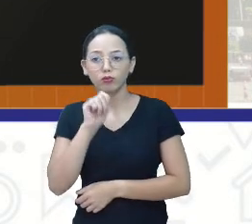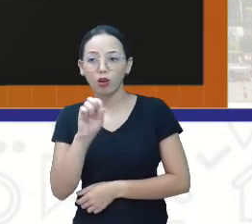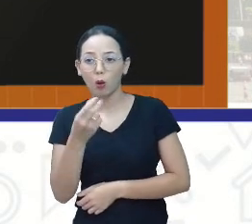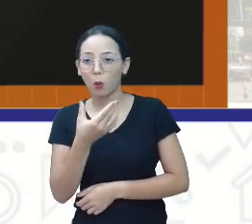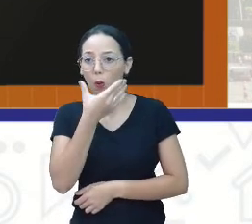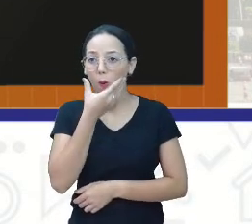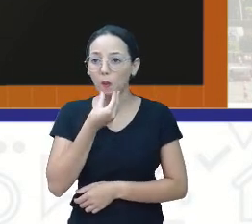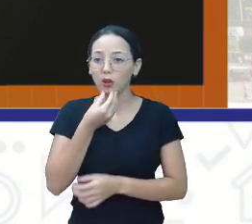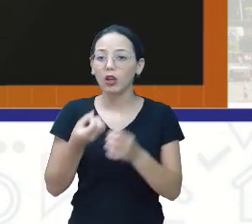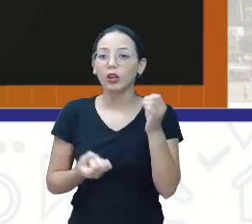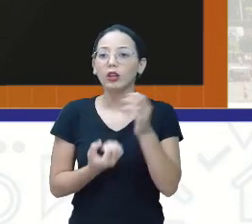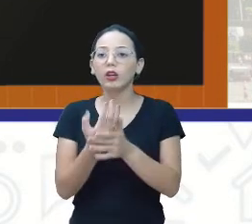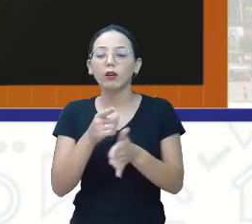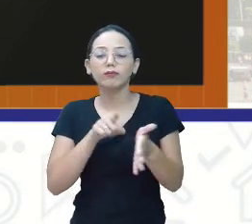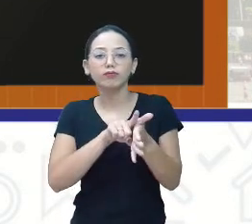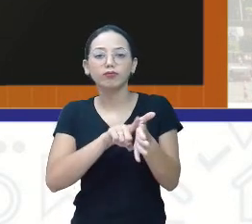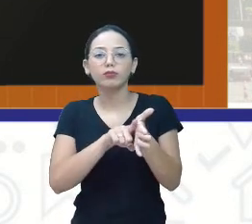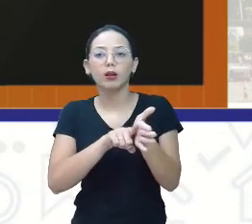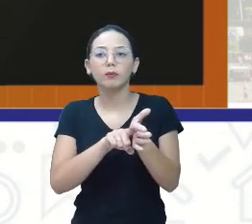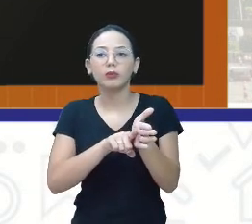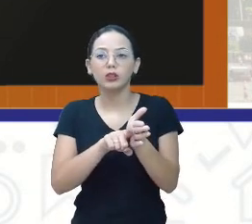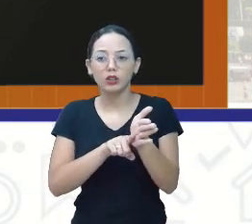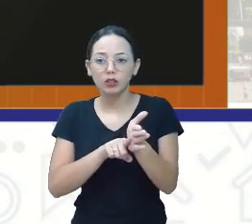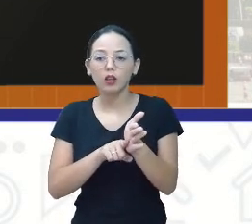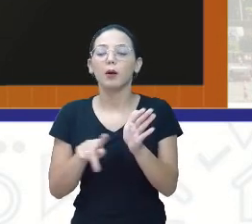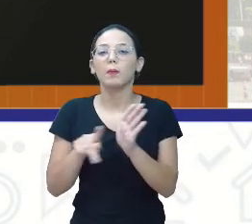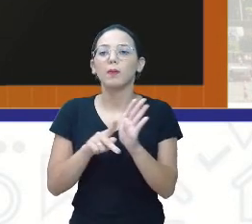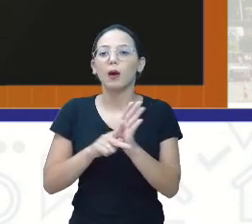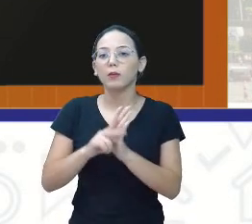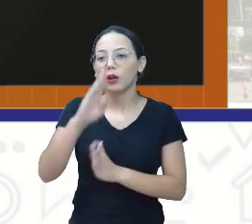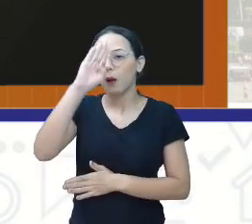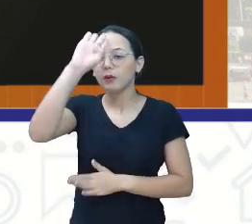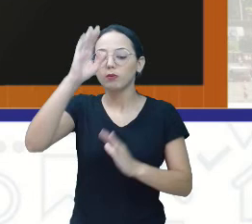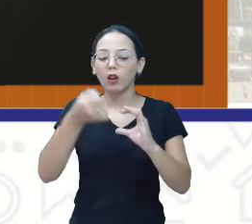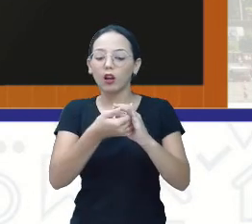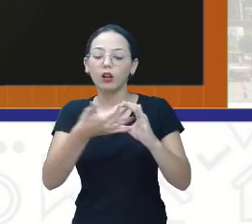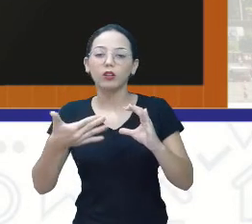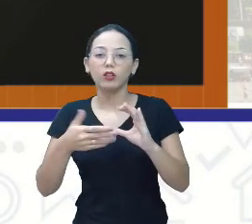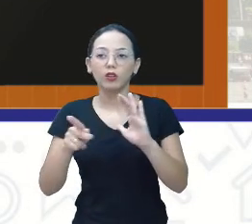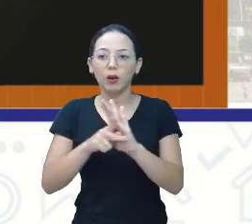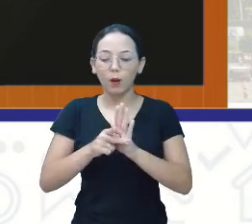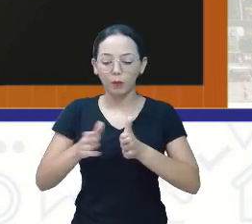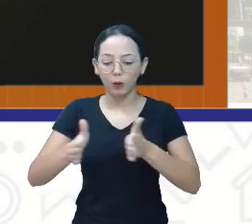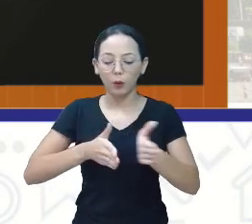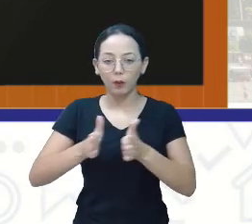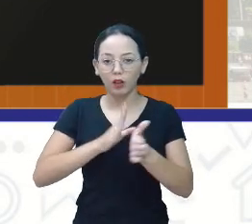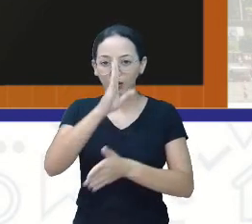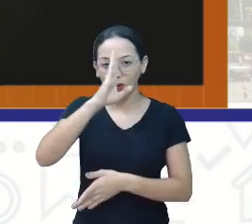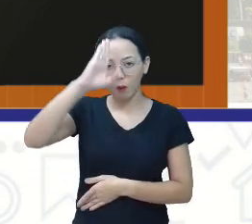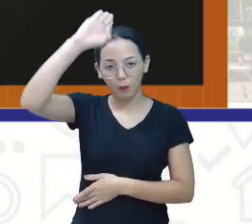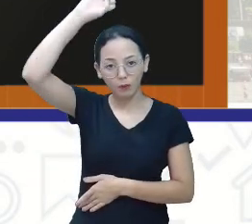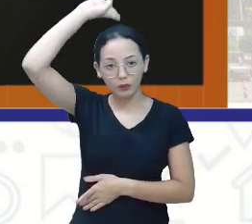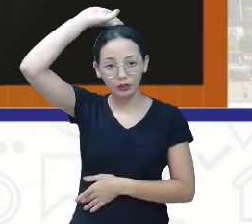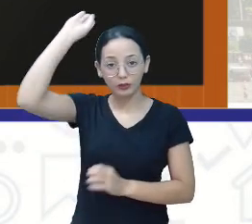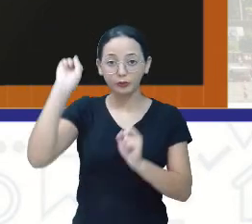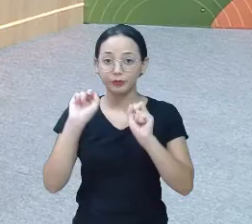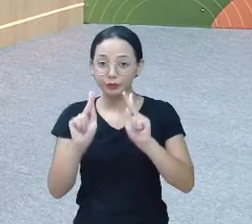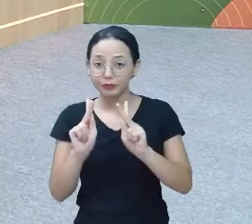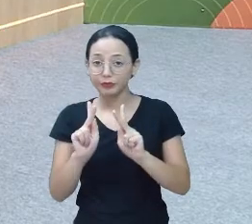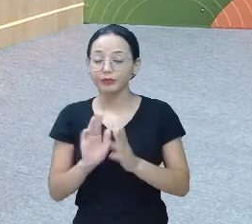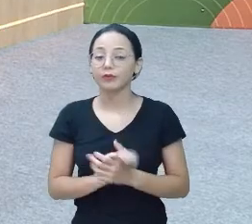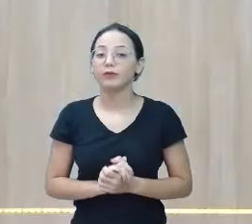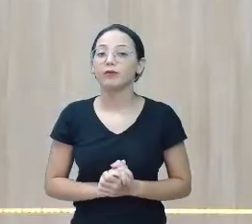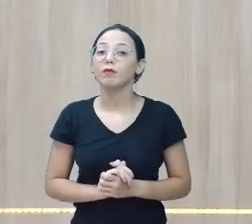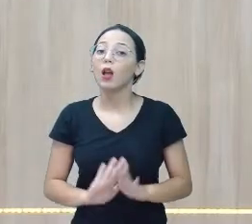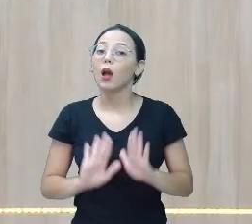professora, elabore uma pesquisa sobre as principais características do período imperial romano. Na